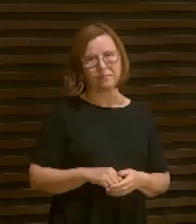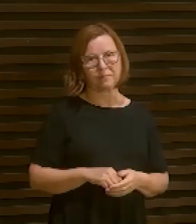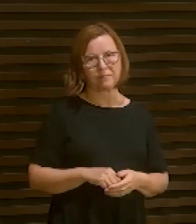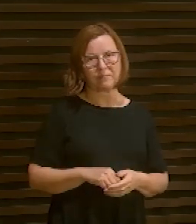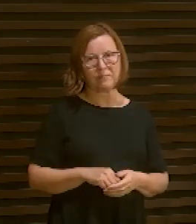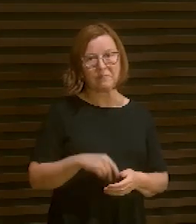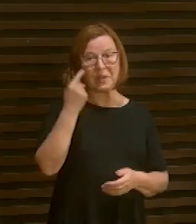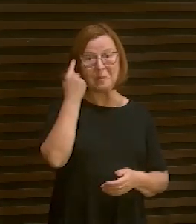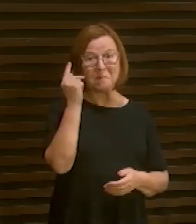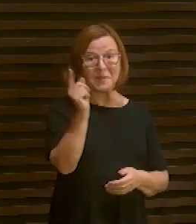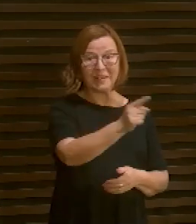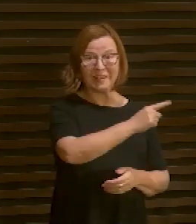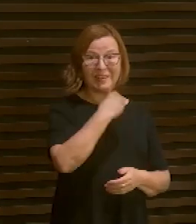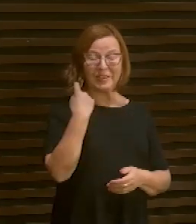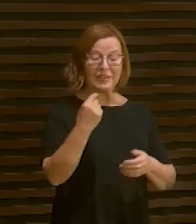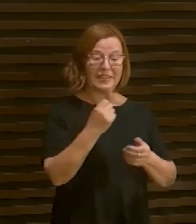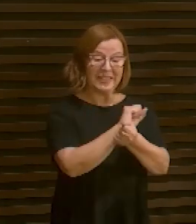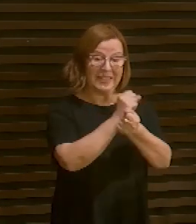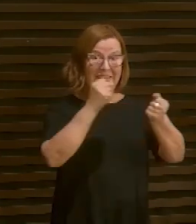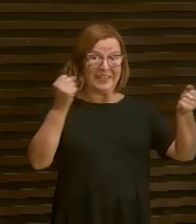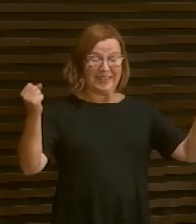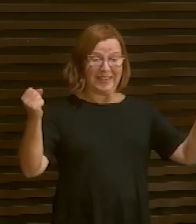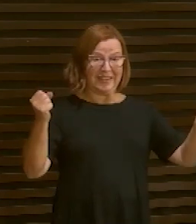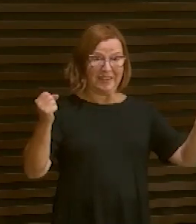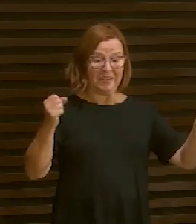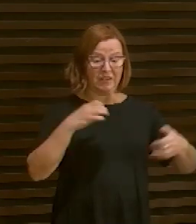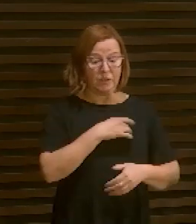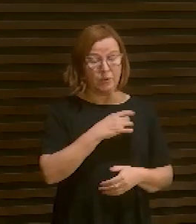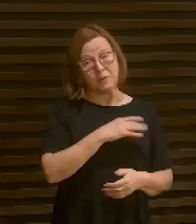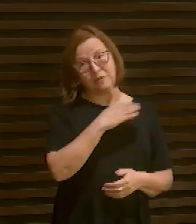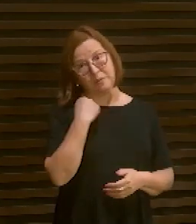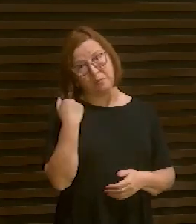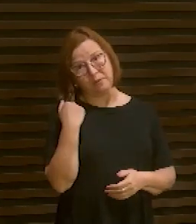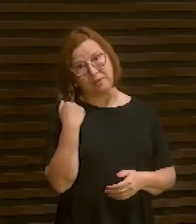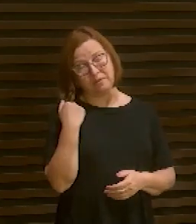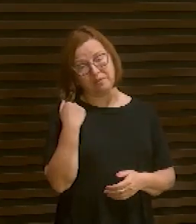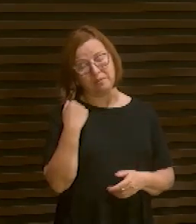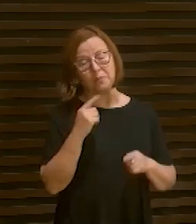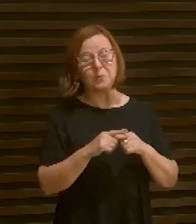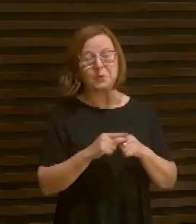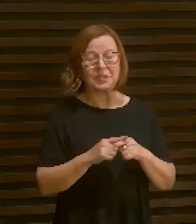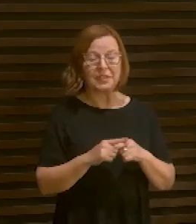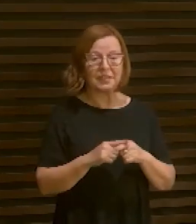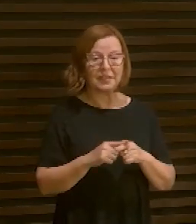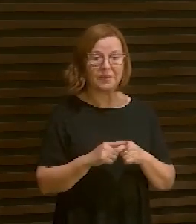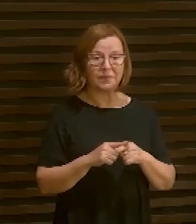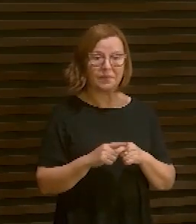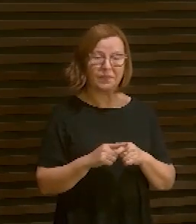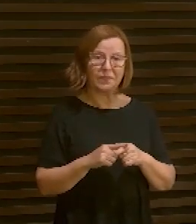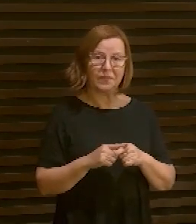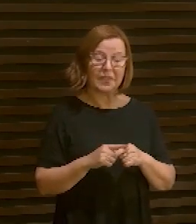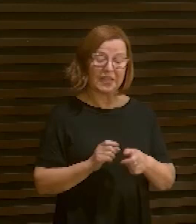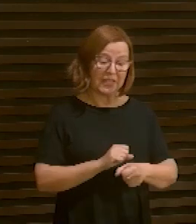nos libertar da tirania do medo da morte, porque nós estamos escravos por este medo